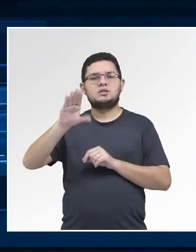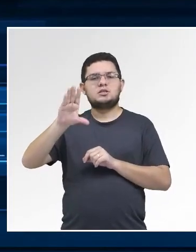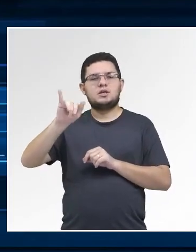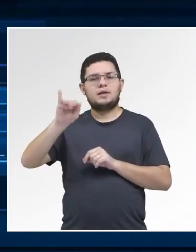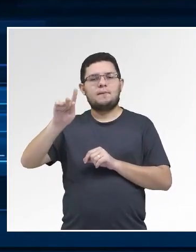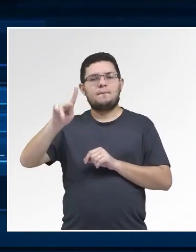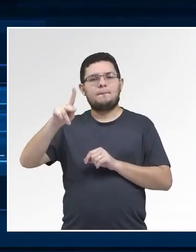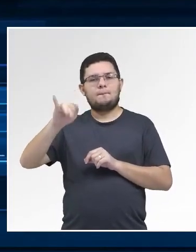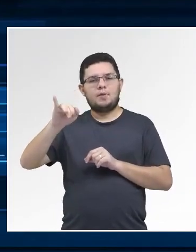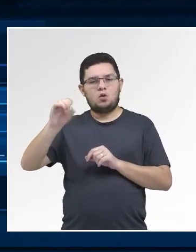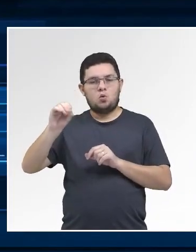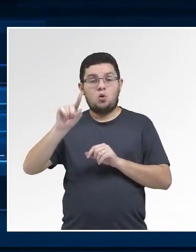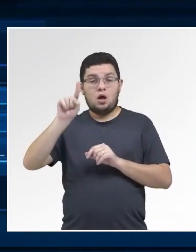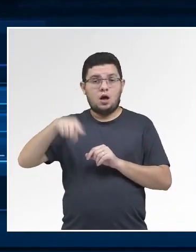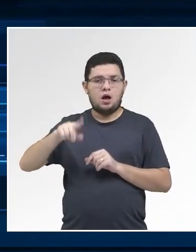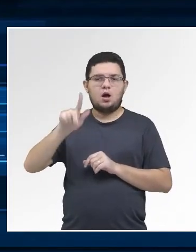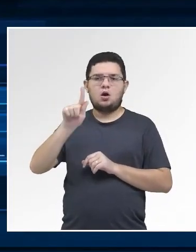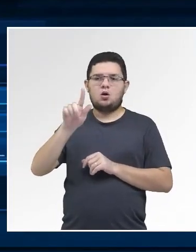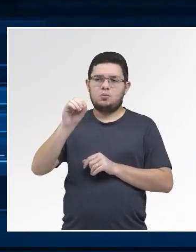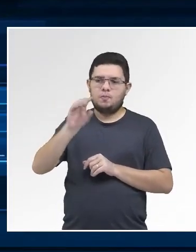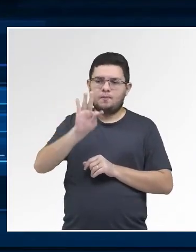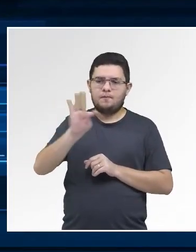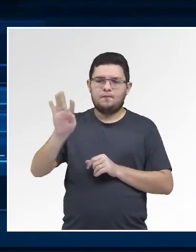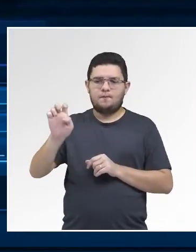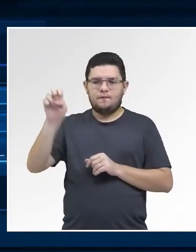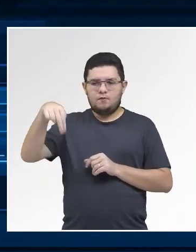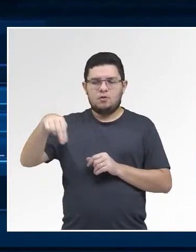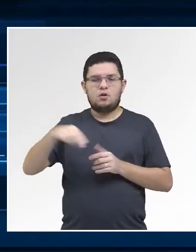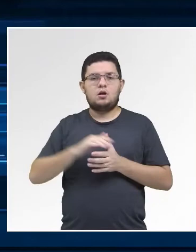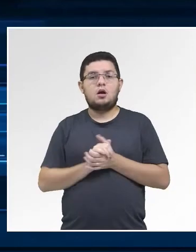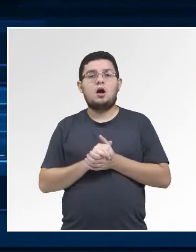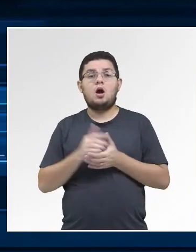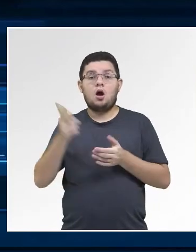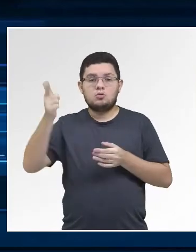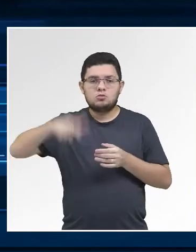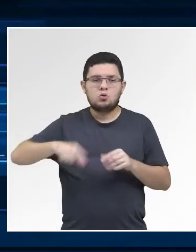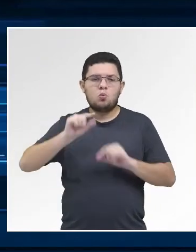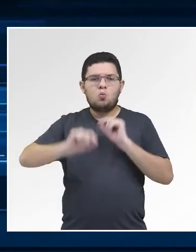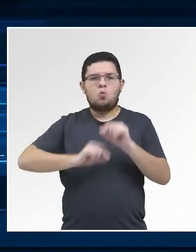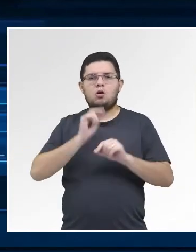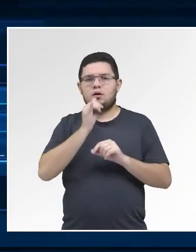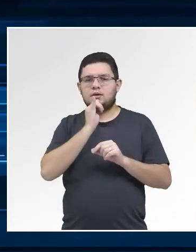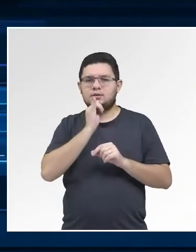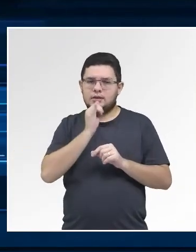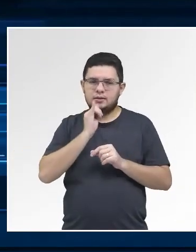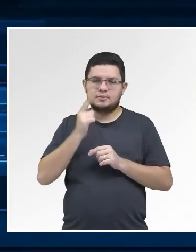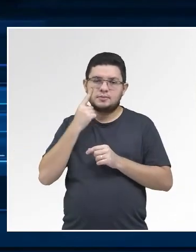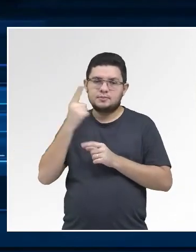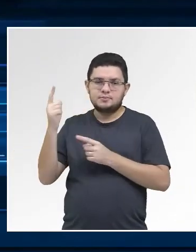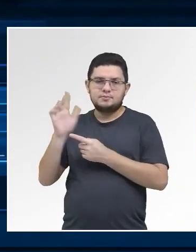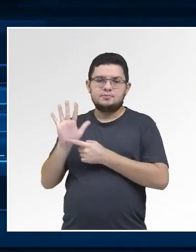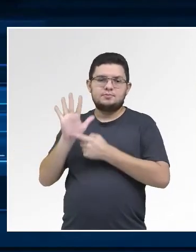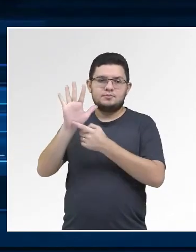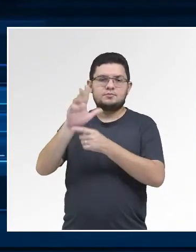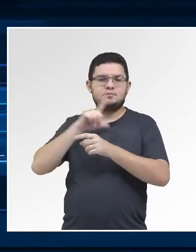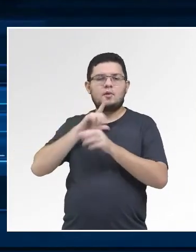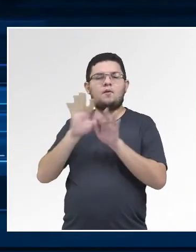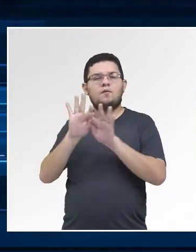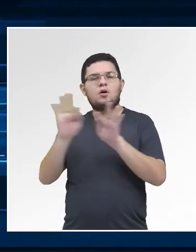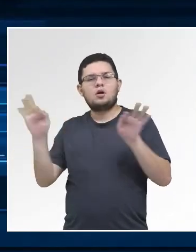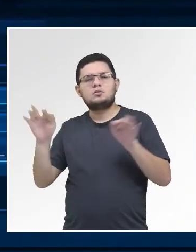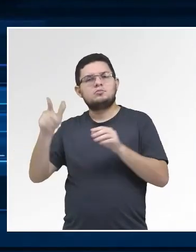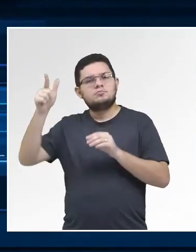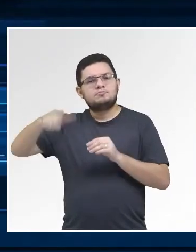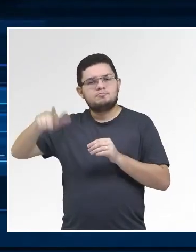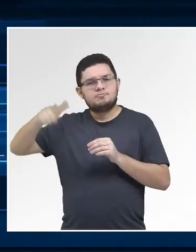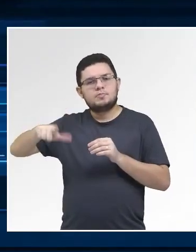mais exemplos utilizando a forma afirmativa do present perfect, que vai aparecer aqui do lado. Vamos lá ver as frases com mais exemplos. Eu